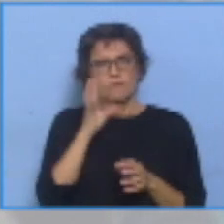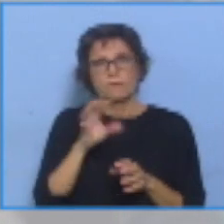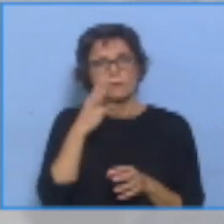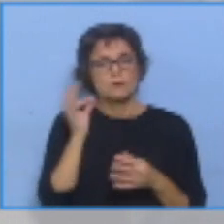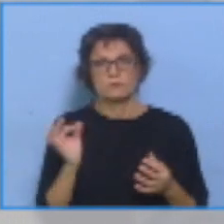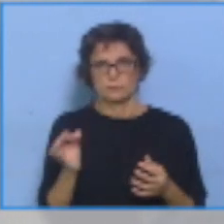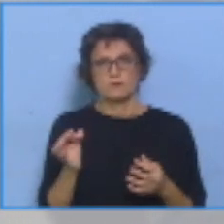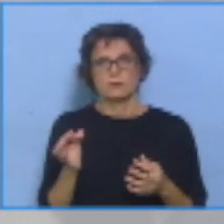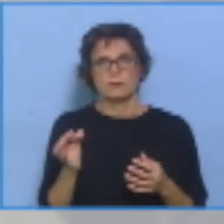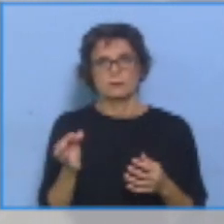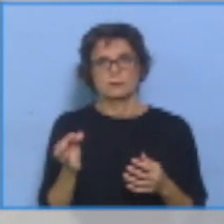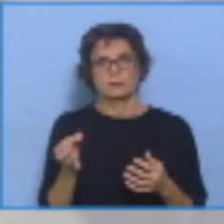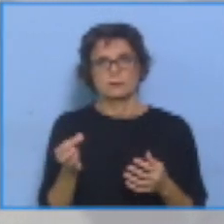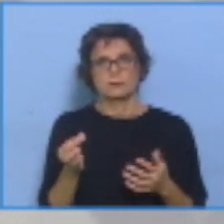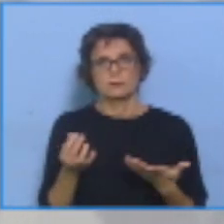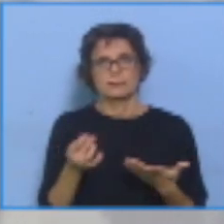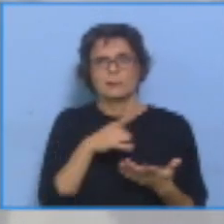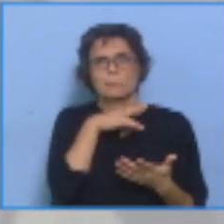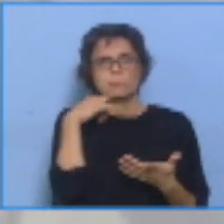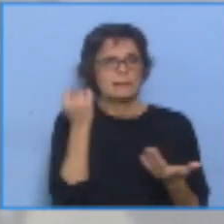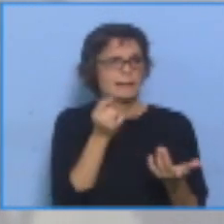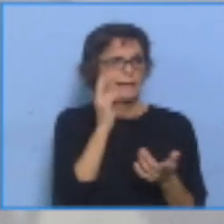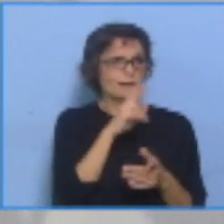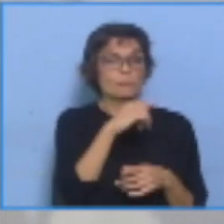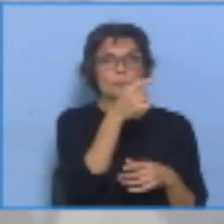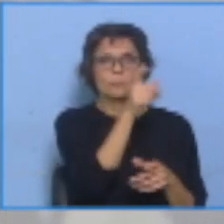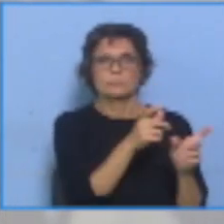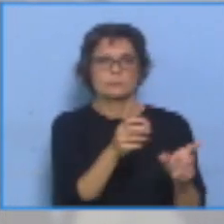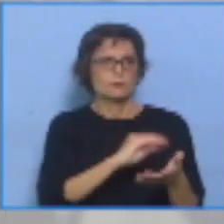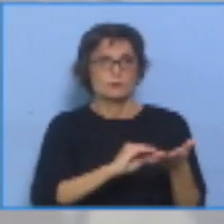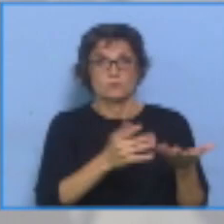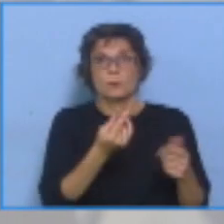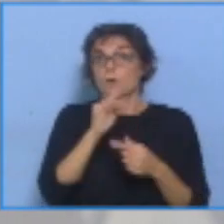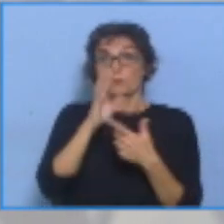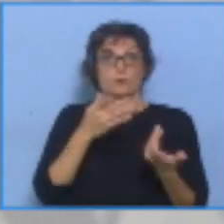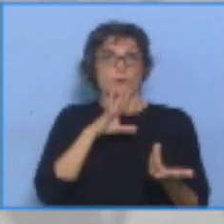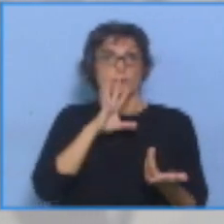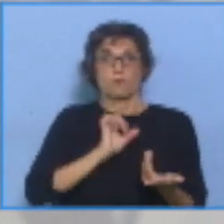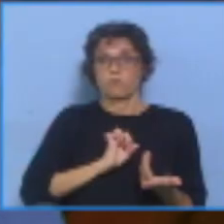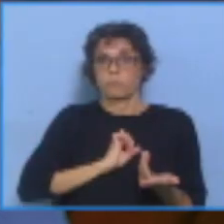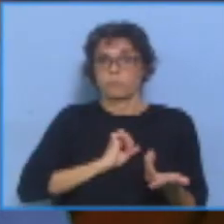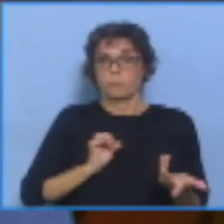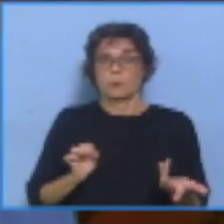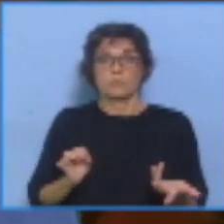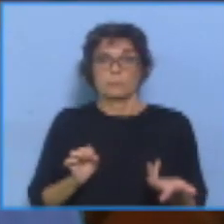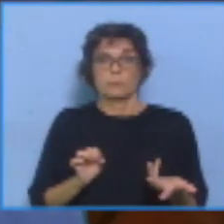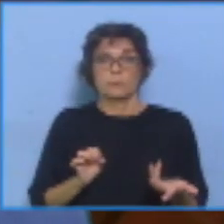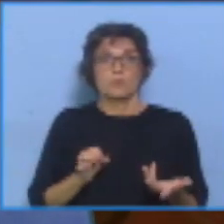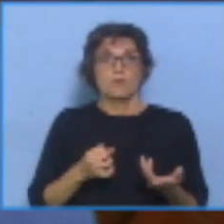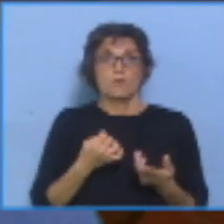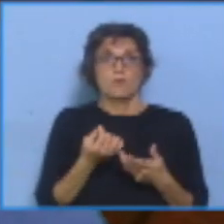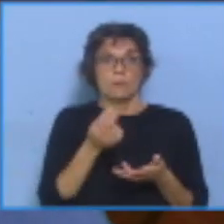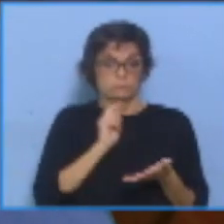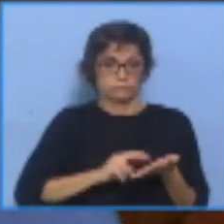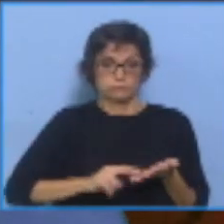que é muito rara em qualquer outro autor. Eu digo isto, os meus filhos, por exemplo, o modo como leem Sofia, como eu próprio li, como todos